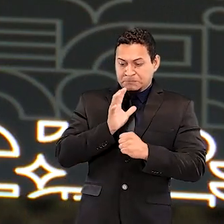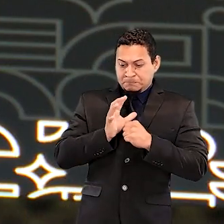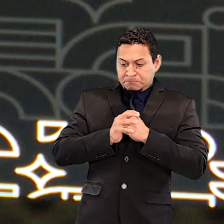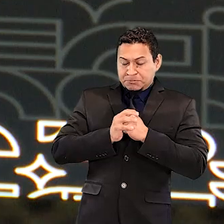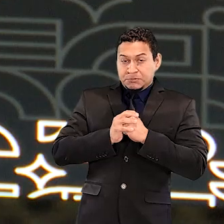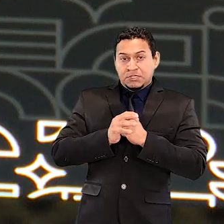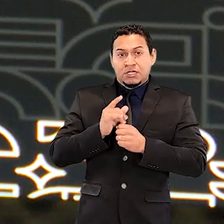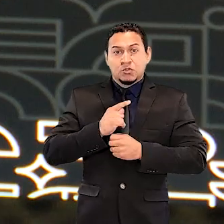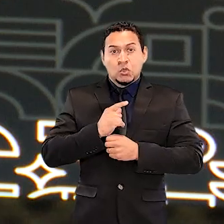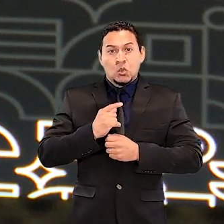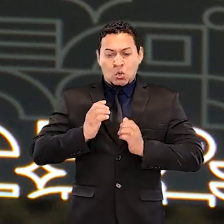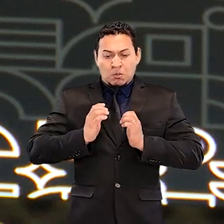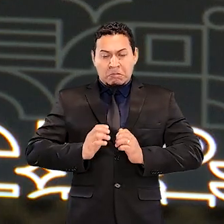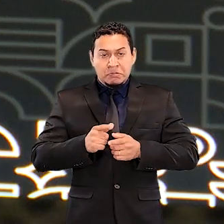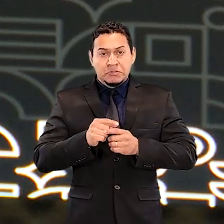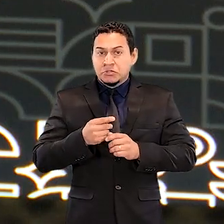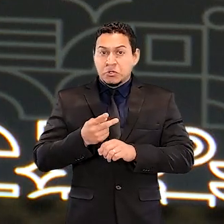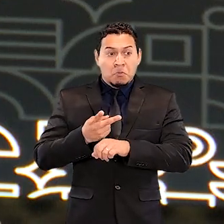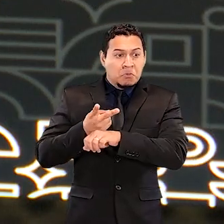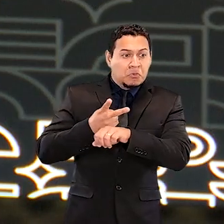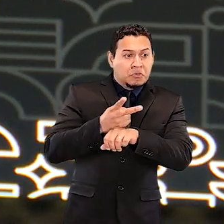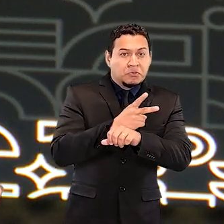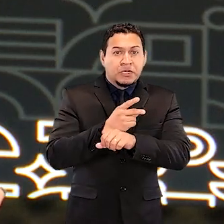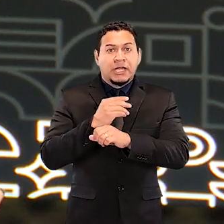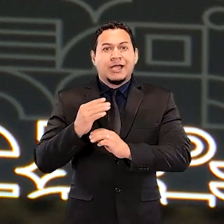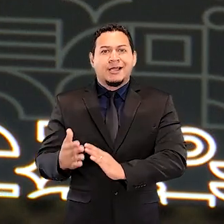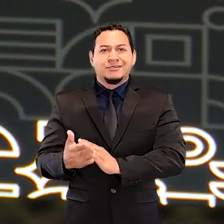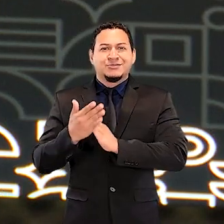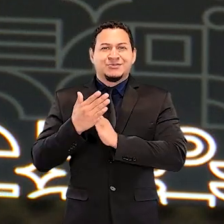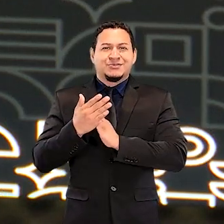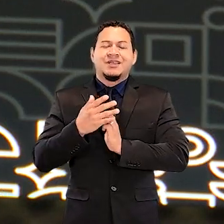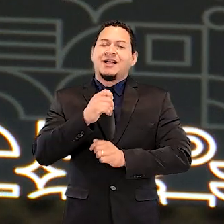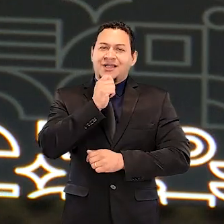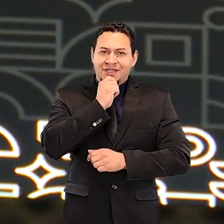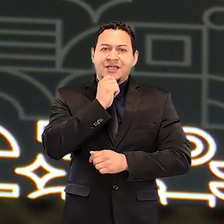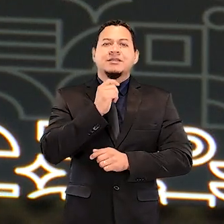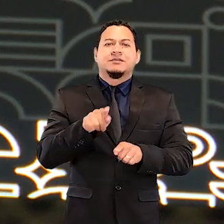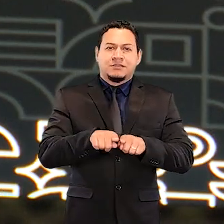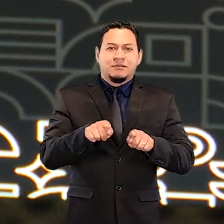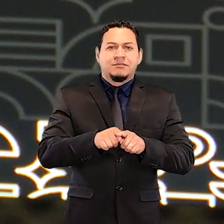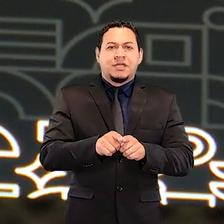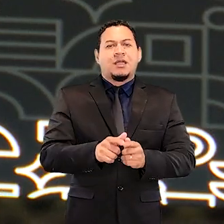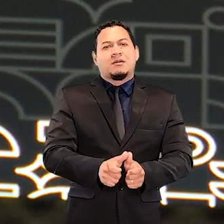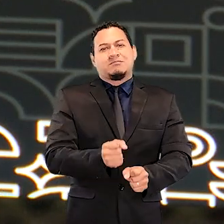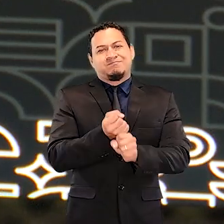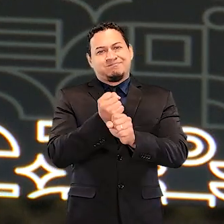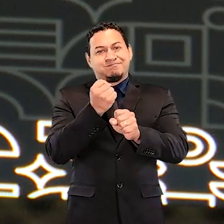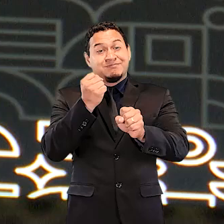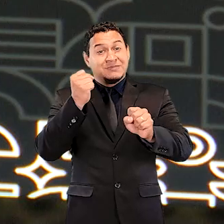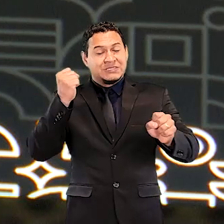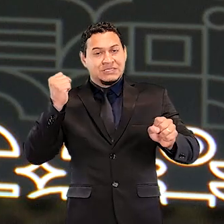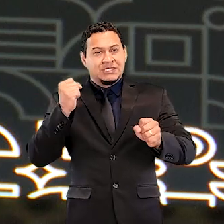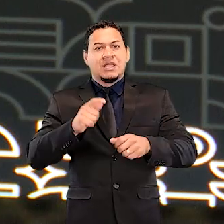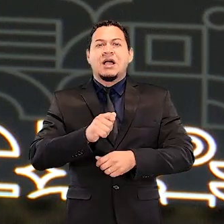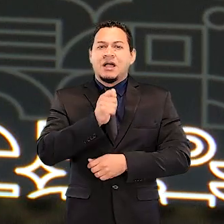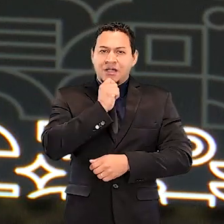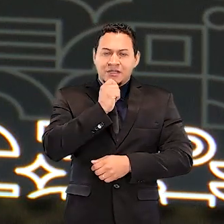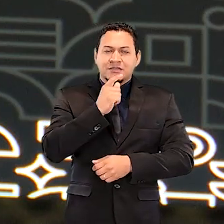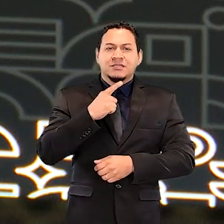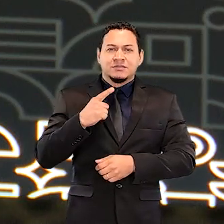aquele comportamento da vítima e não procurar ajuda, ele ainda é muito alto, ainda se constata uma